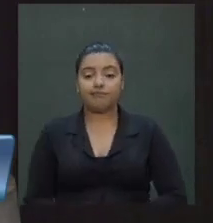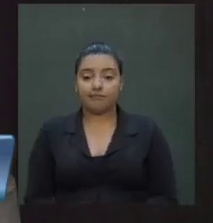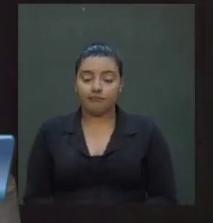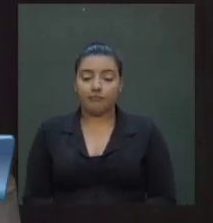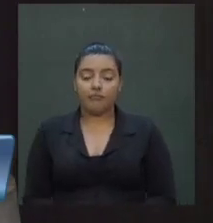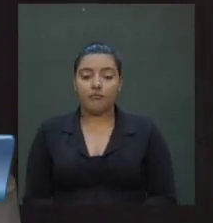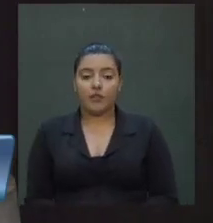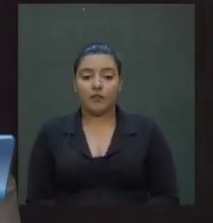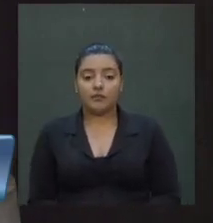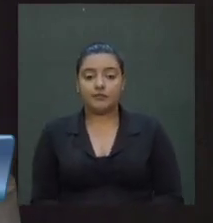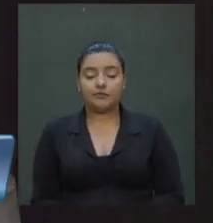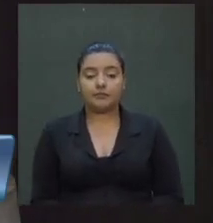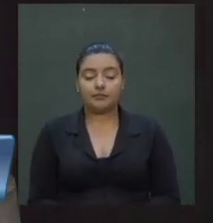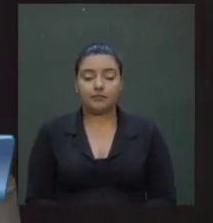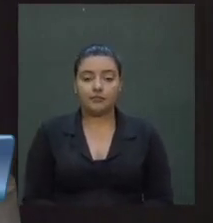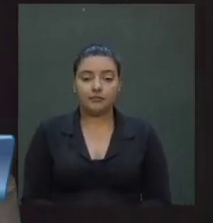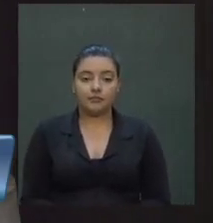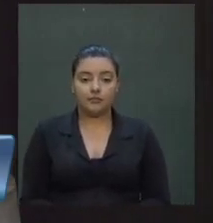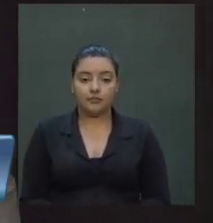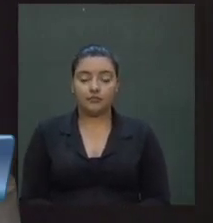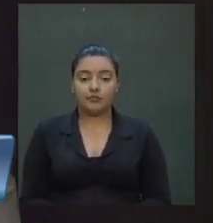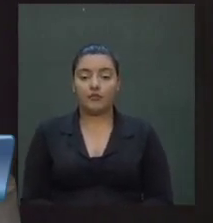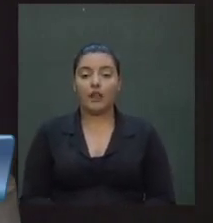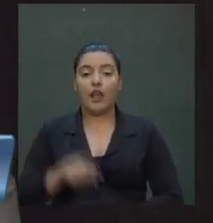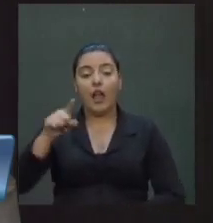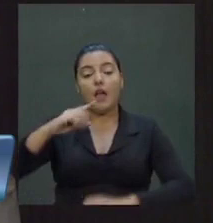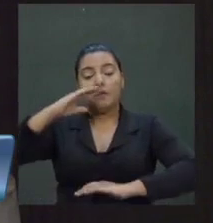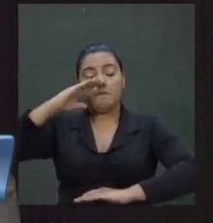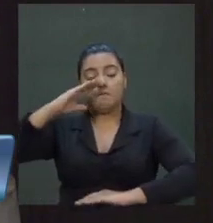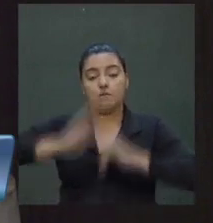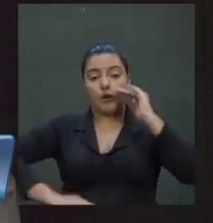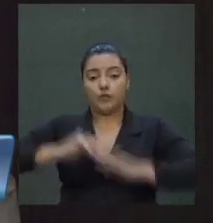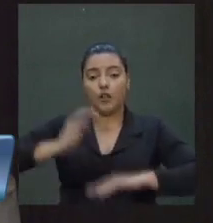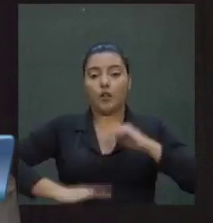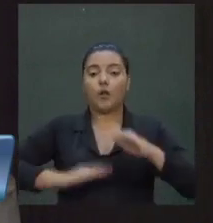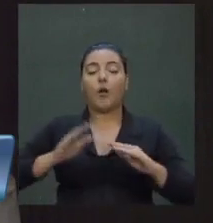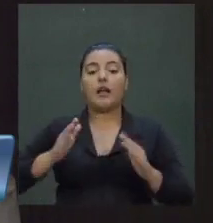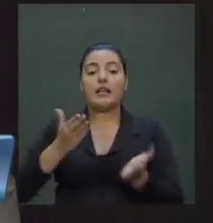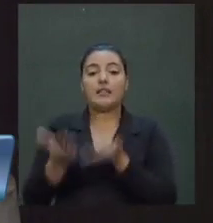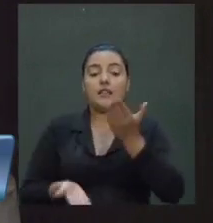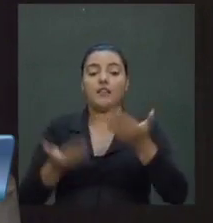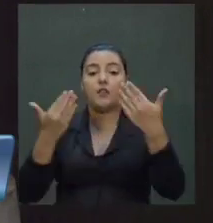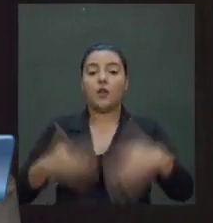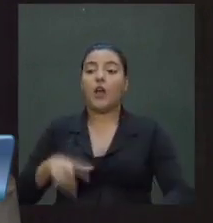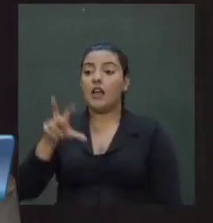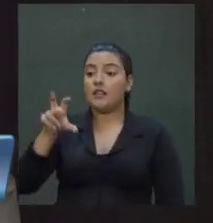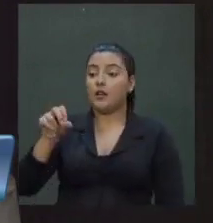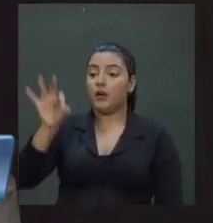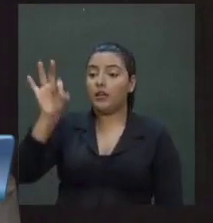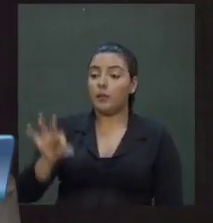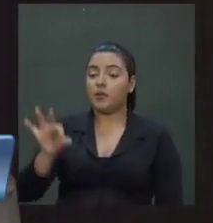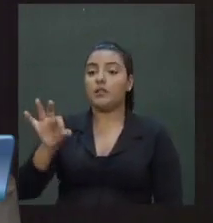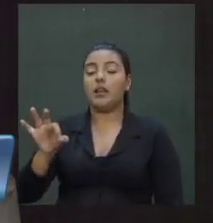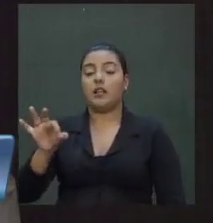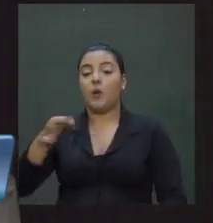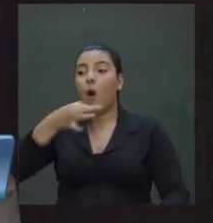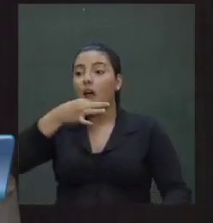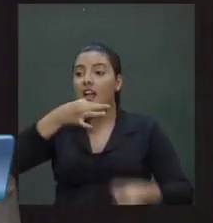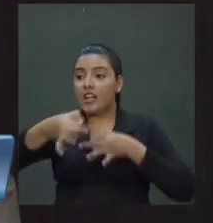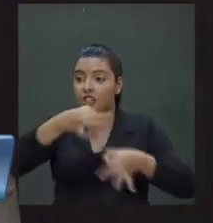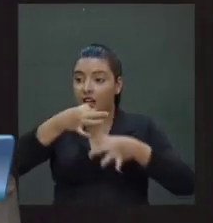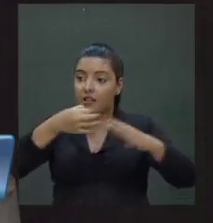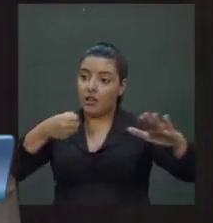Foi um ganho da profissionalização do serviço público que 50% dos cargos comissionados fossem preenchidos por